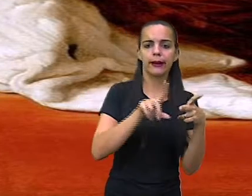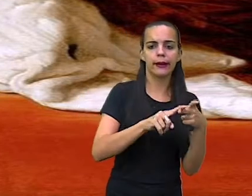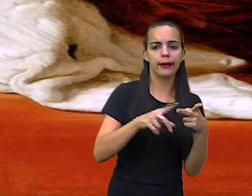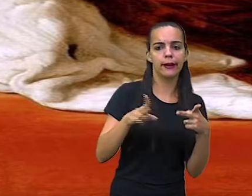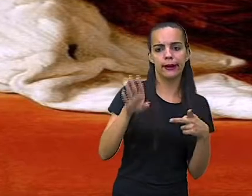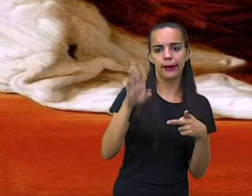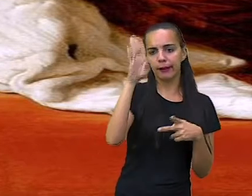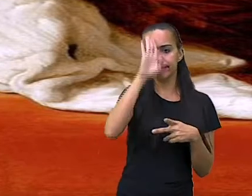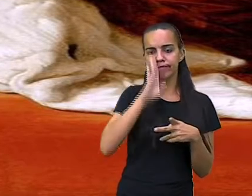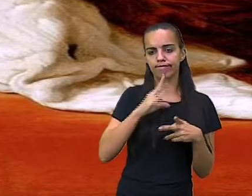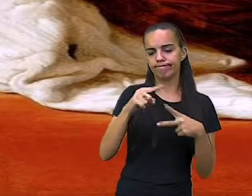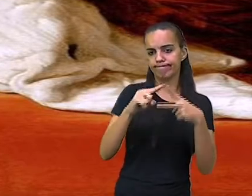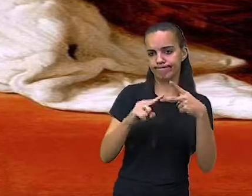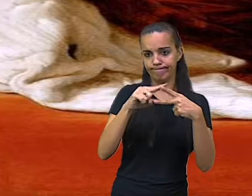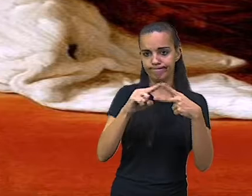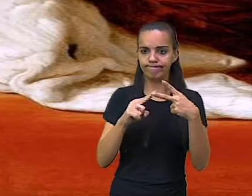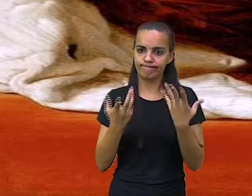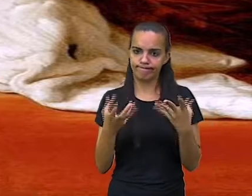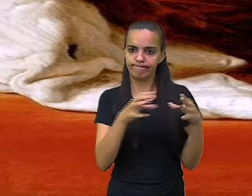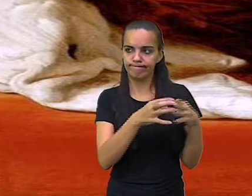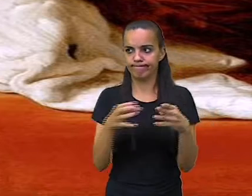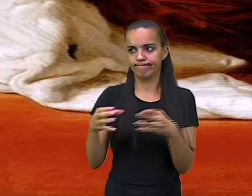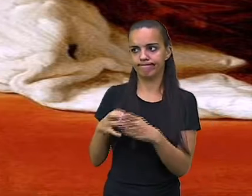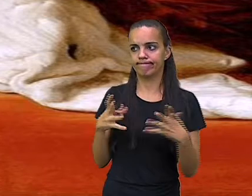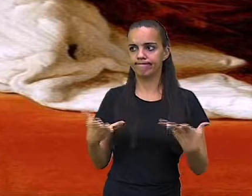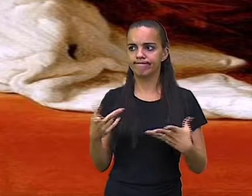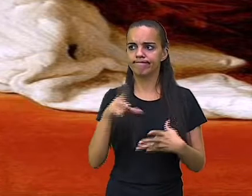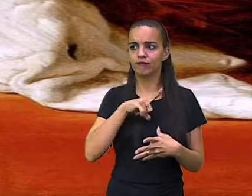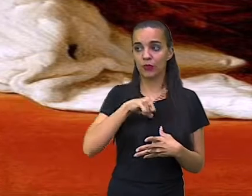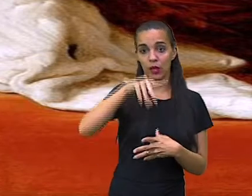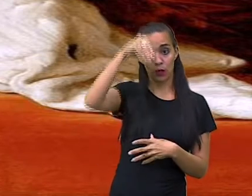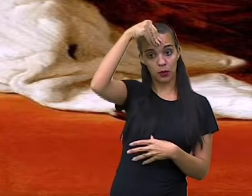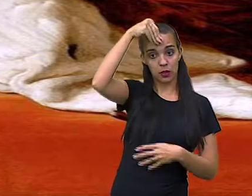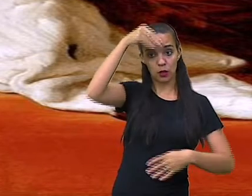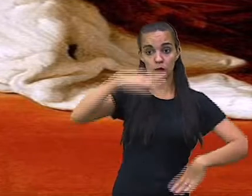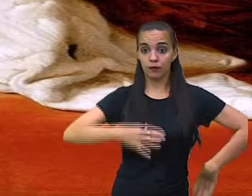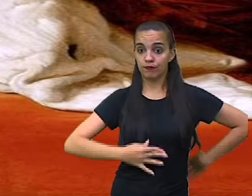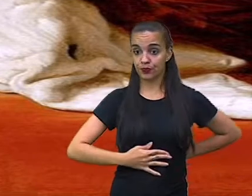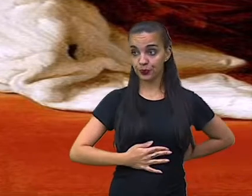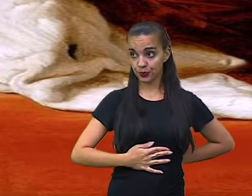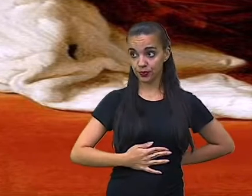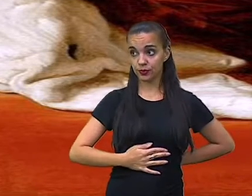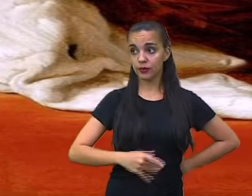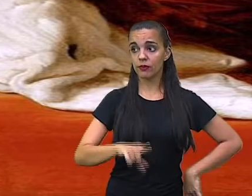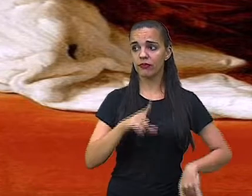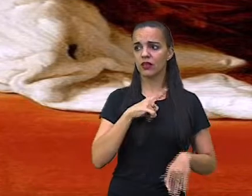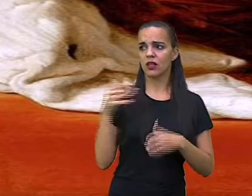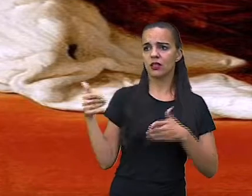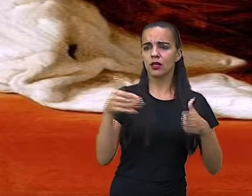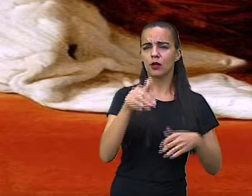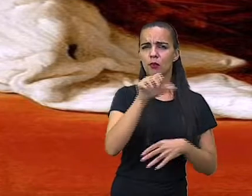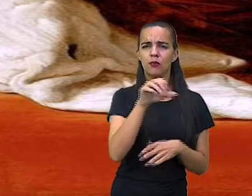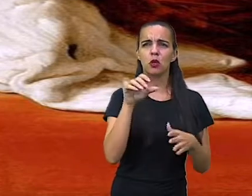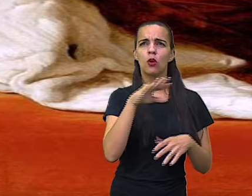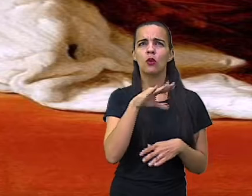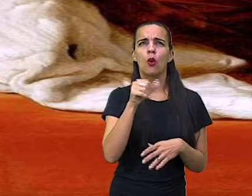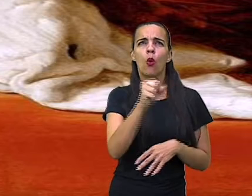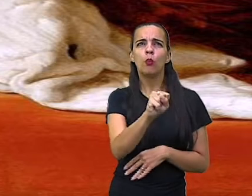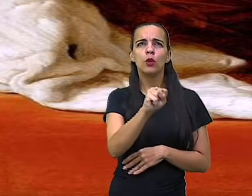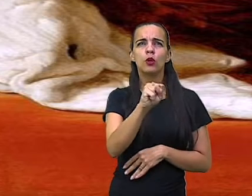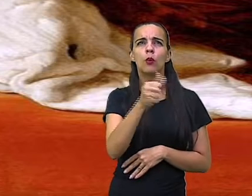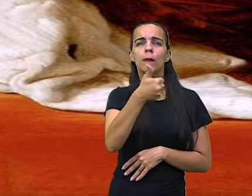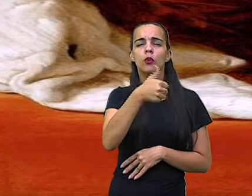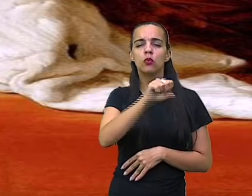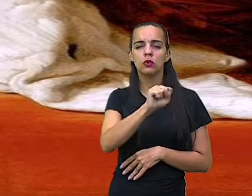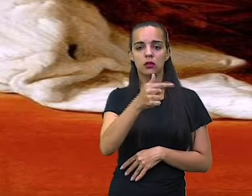revoluções. O governo do sobrinho de Napoleão se encerrou em 1870 por